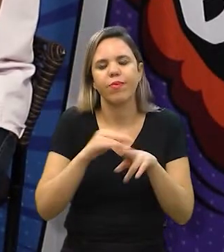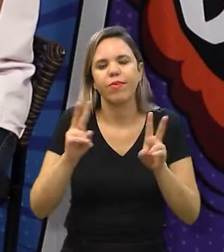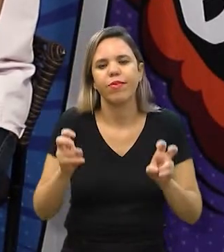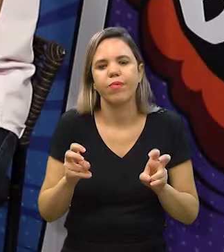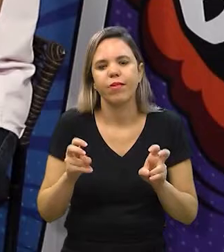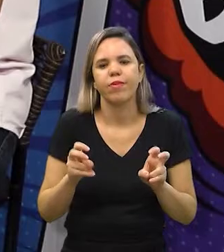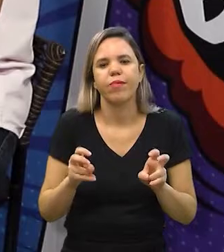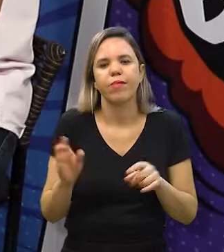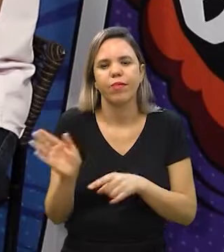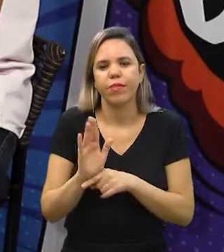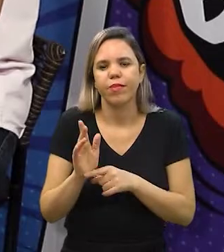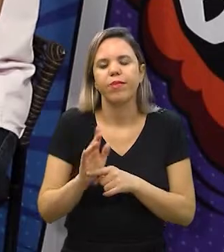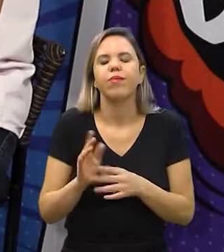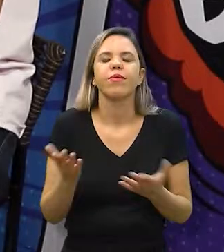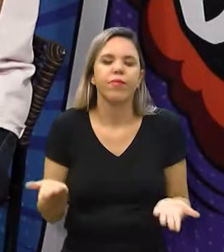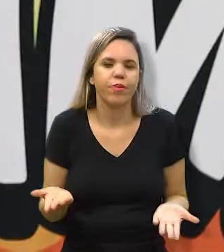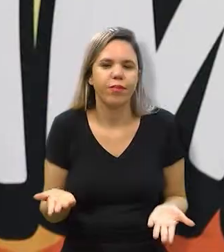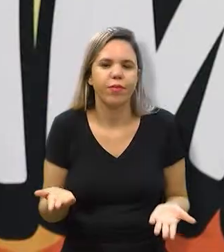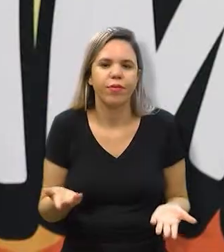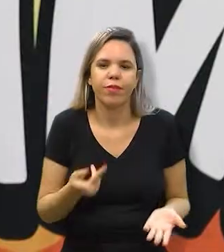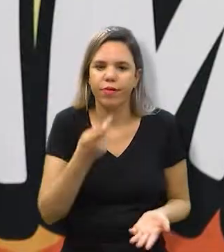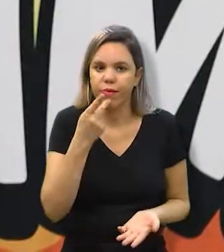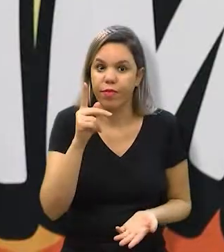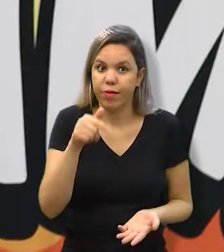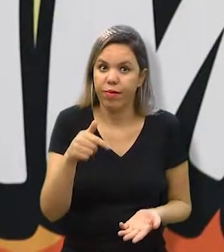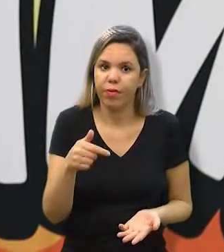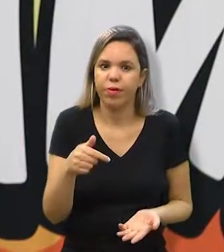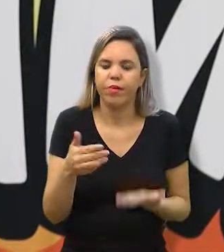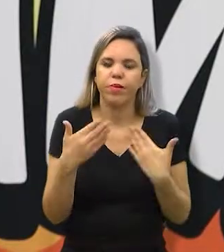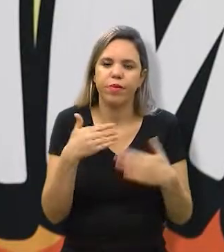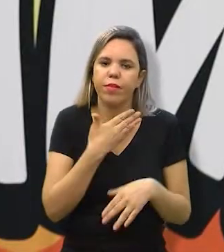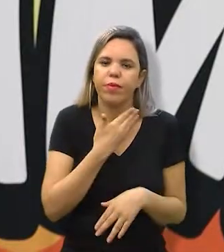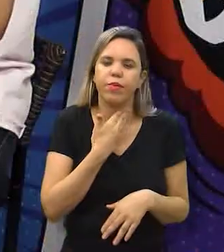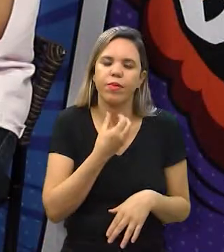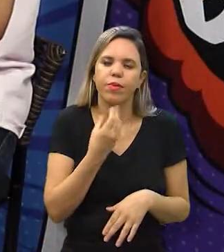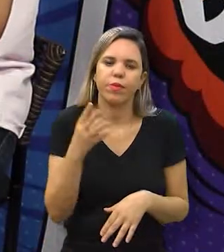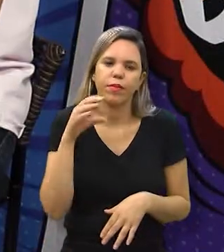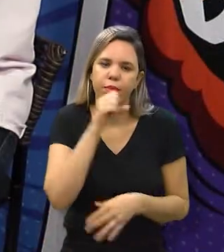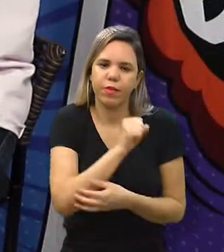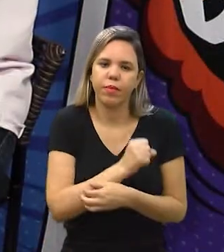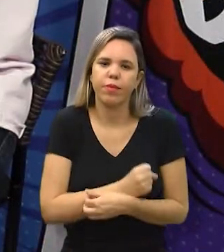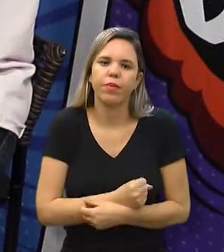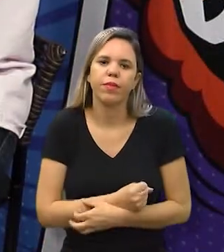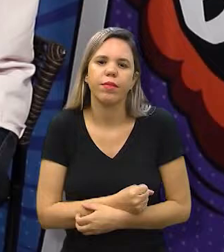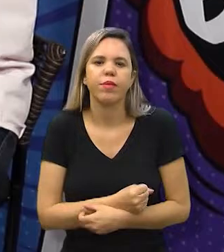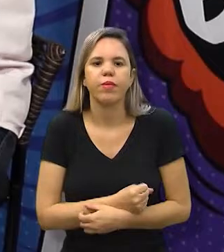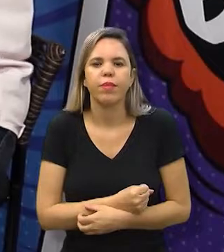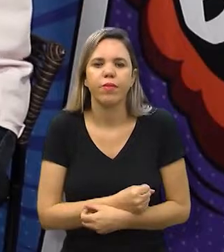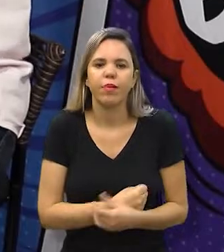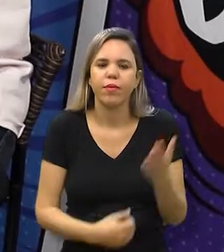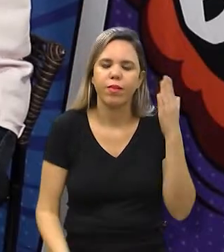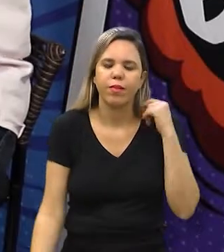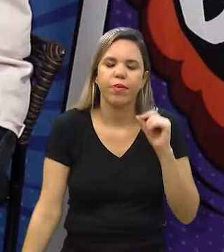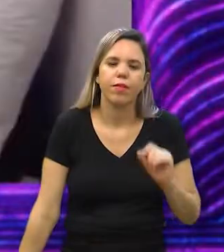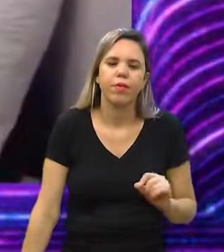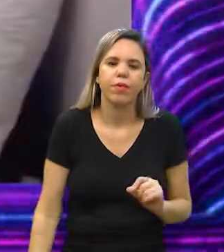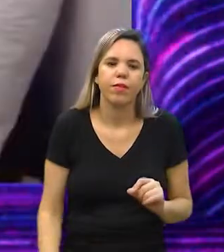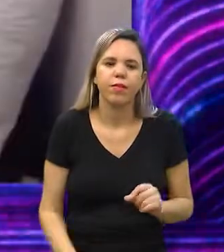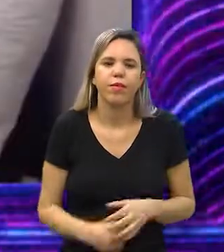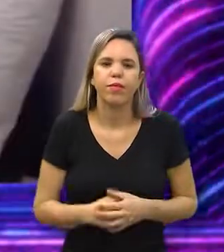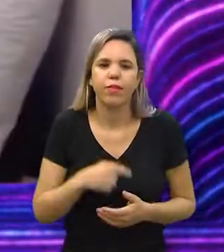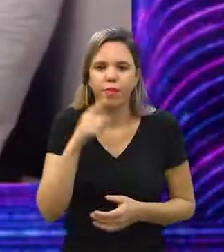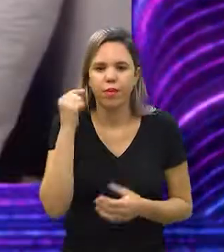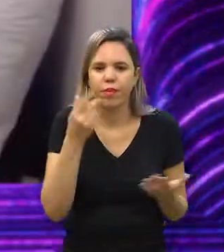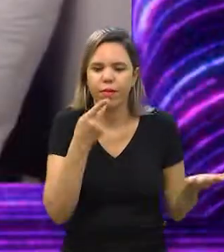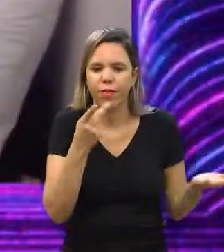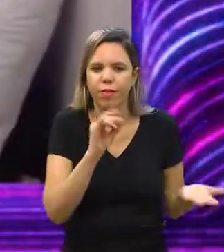conversar sobre ficção científica e sci-fi brasileiro. Eu disse que quando o bate-papo era bom, passava rápido, não é? Eu sei disso. Até